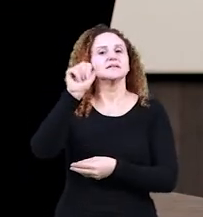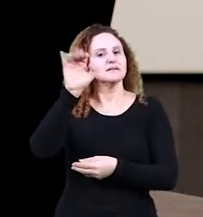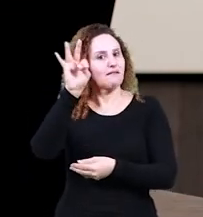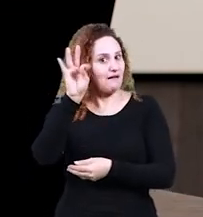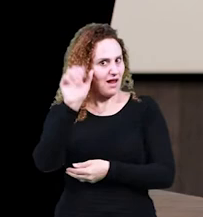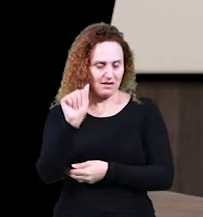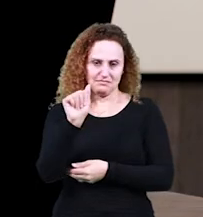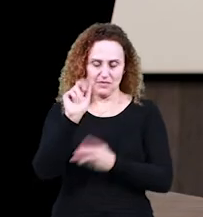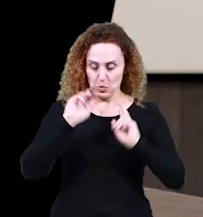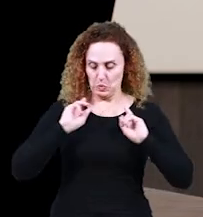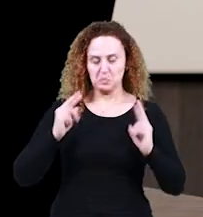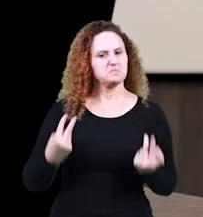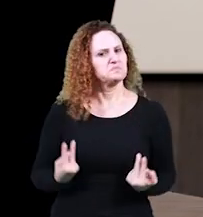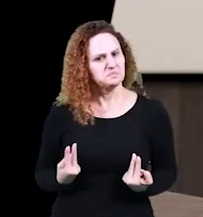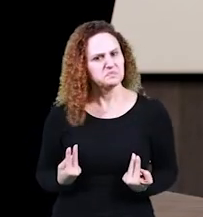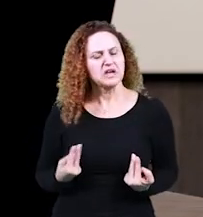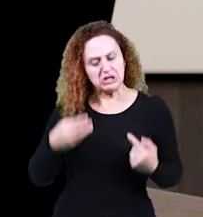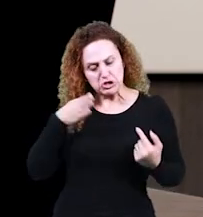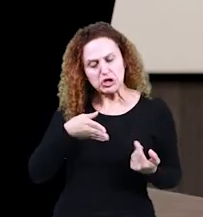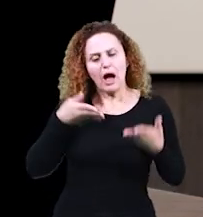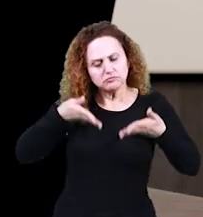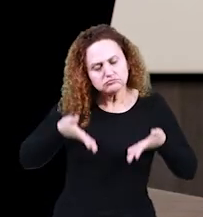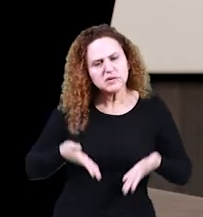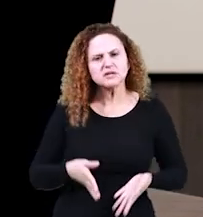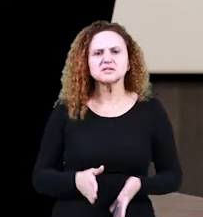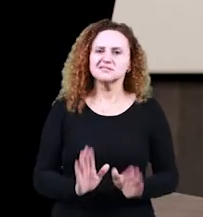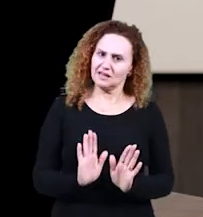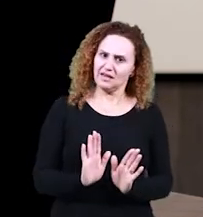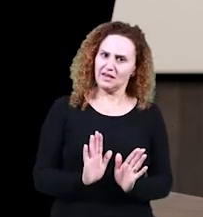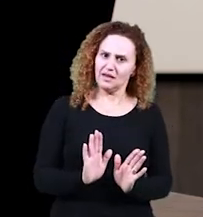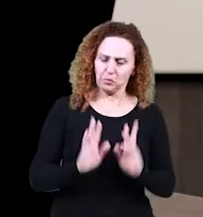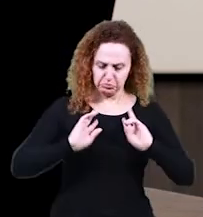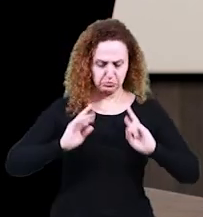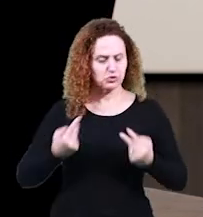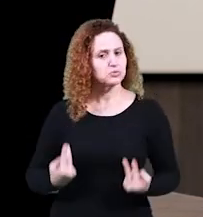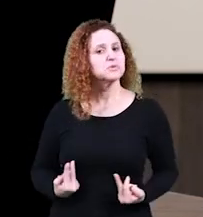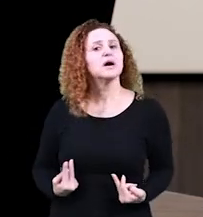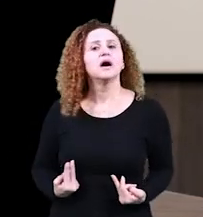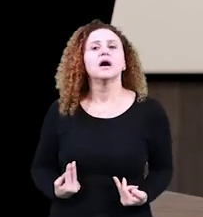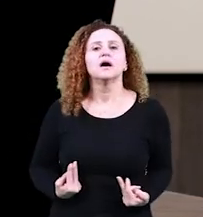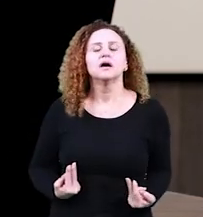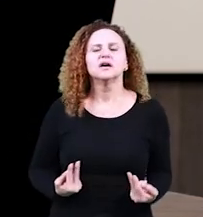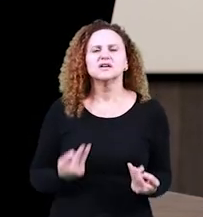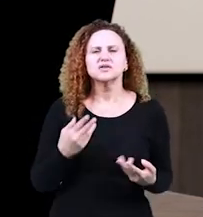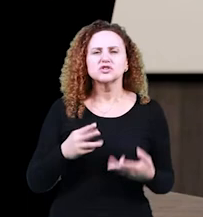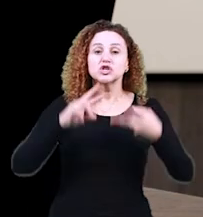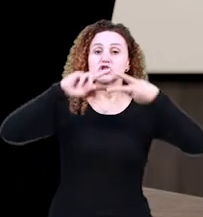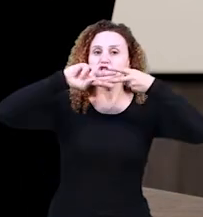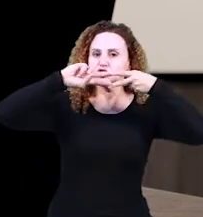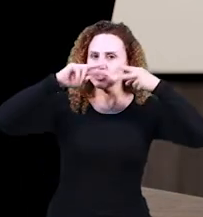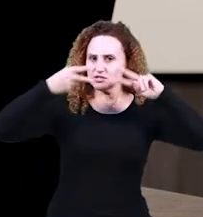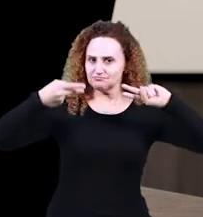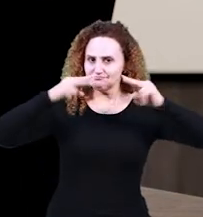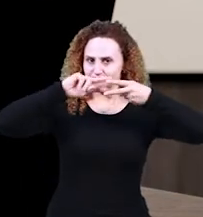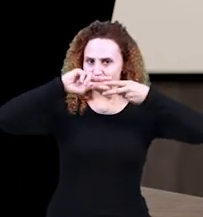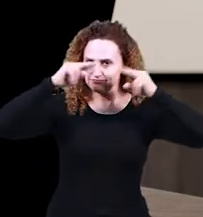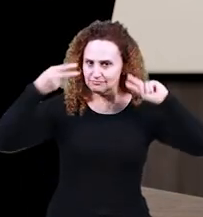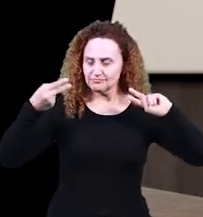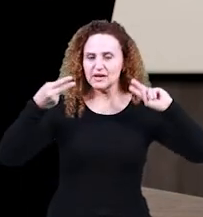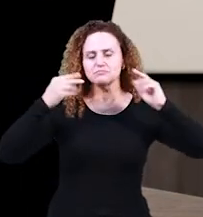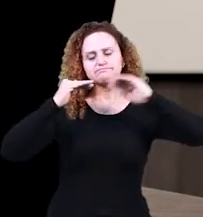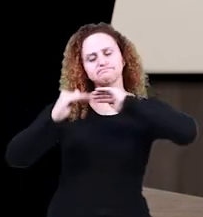inata ao ser humano significa dizer que já nascemos como humanos que somos já nascemos pré determinados geneticamente